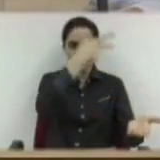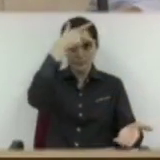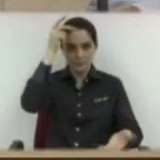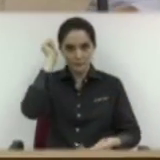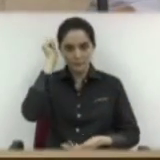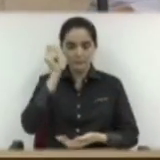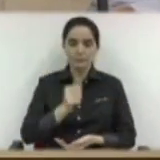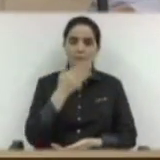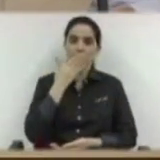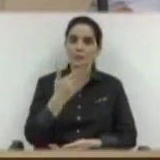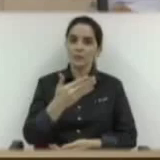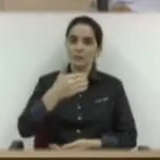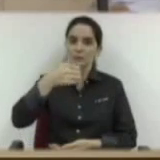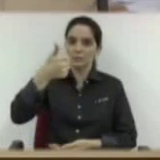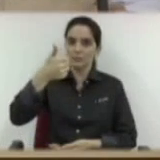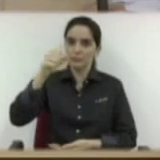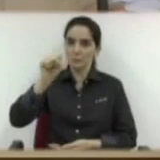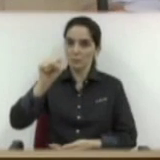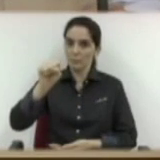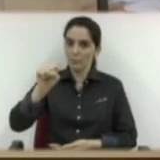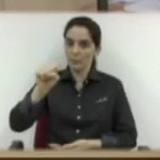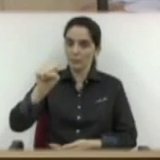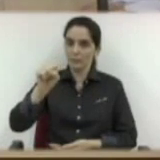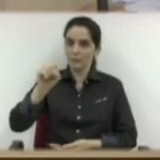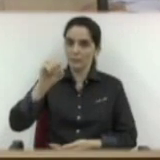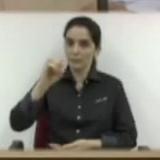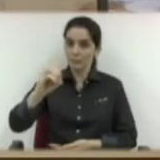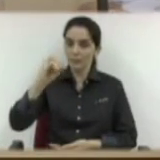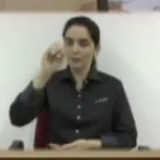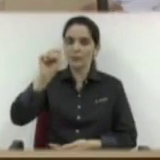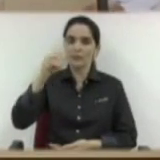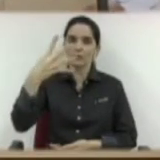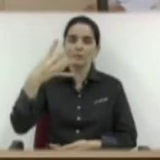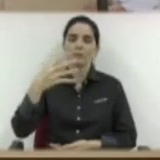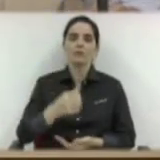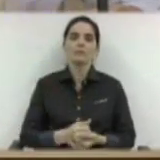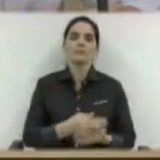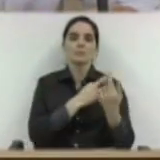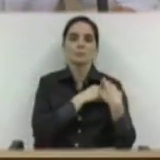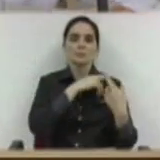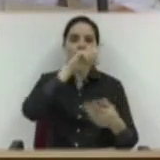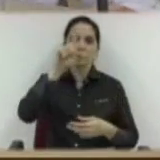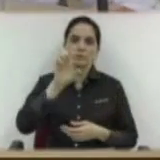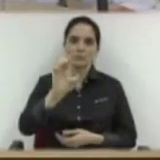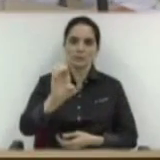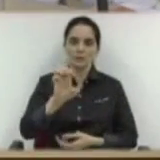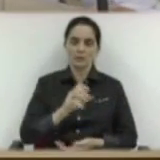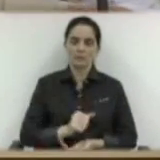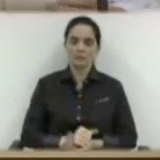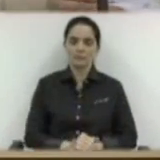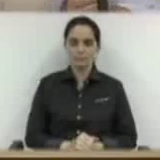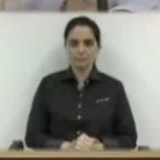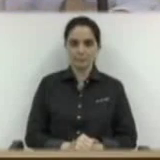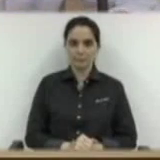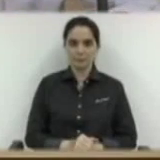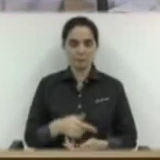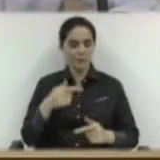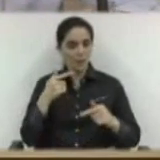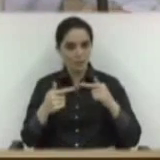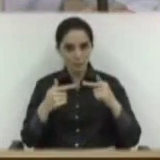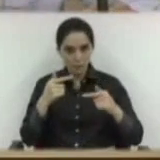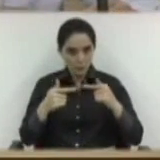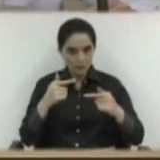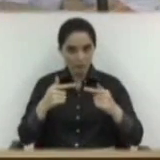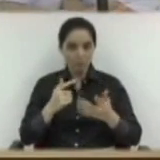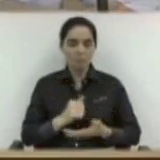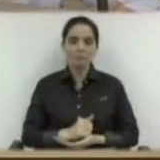Executivo. Requerimento 1084. Autor, vereador Zé da Mix. Requerimento número